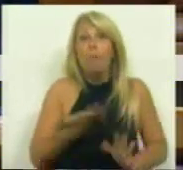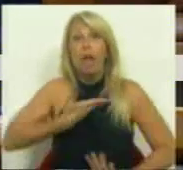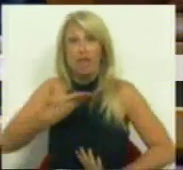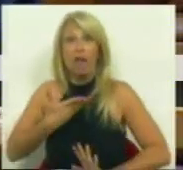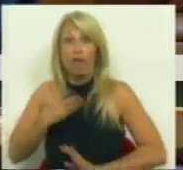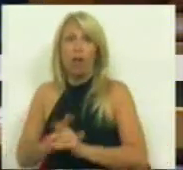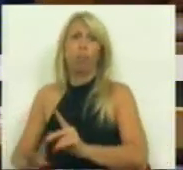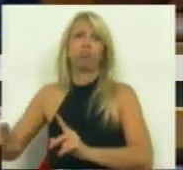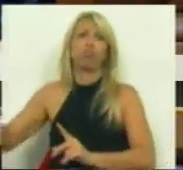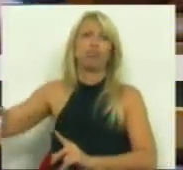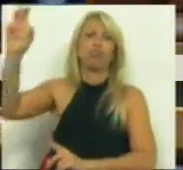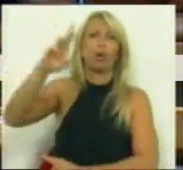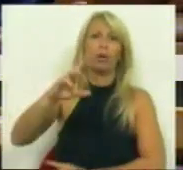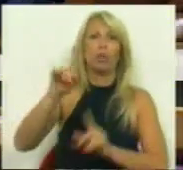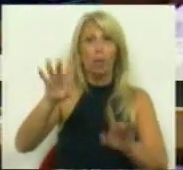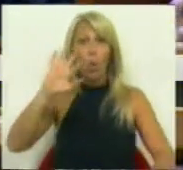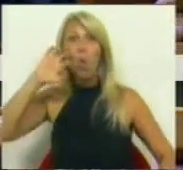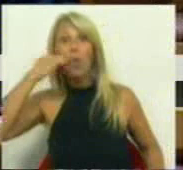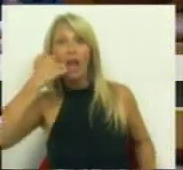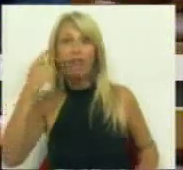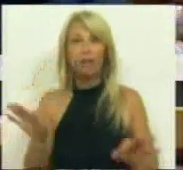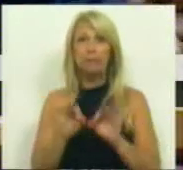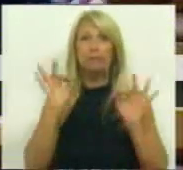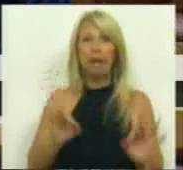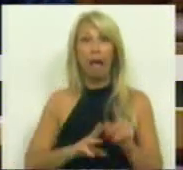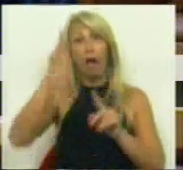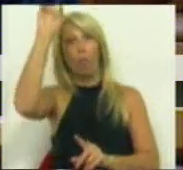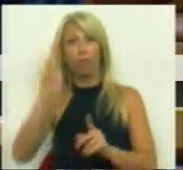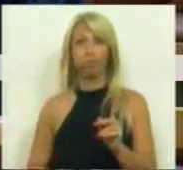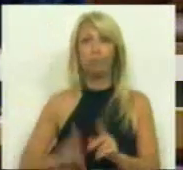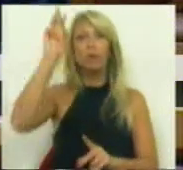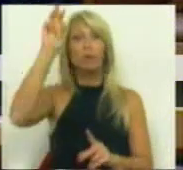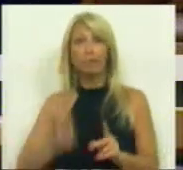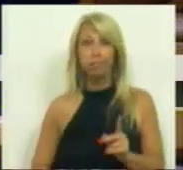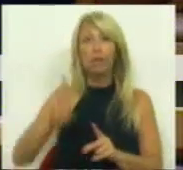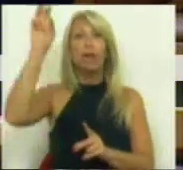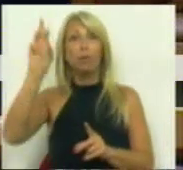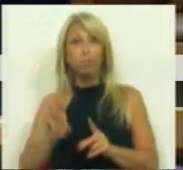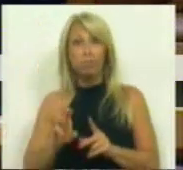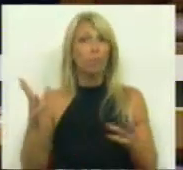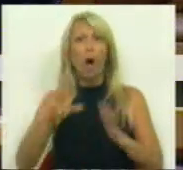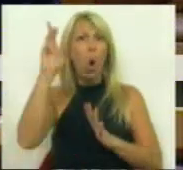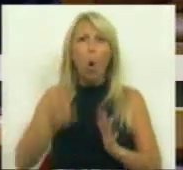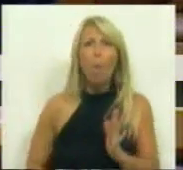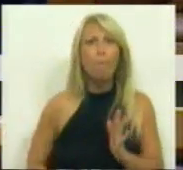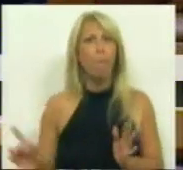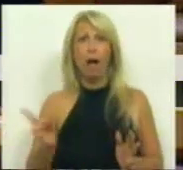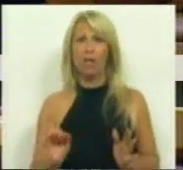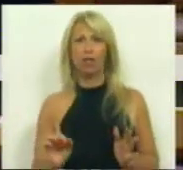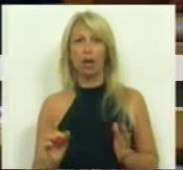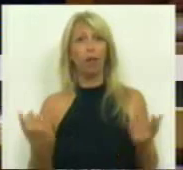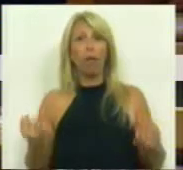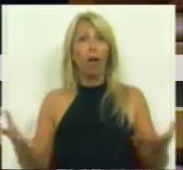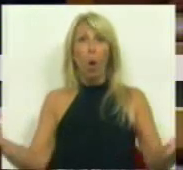a encolher, mas o déficit anda ali no ioiô. Aquilo não baixa, não se consolida, a